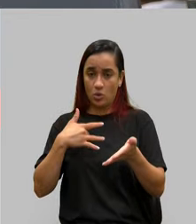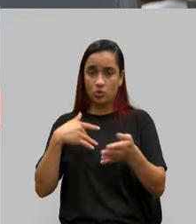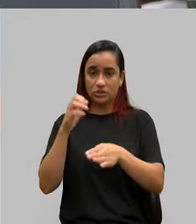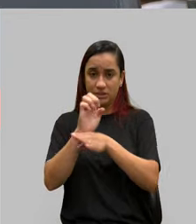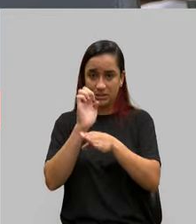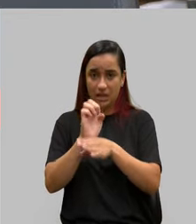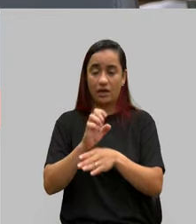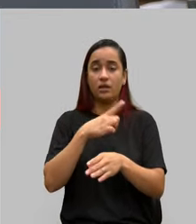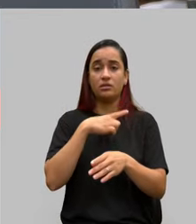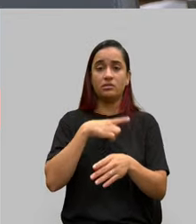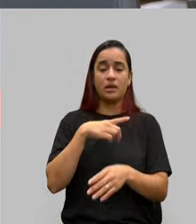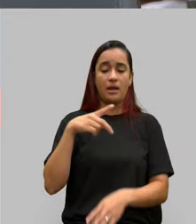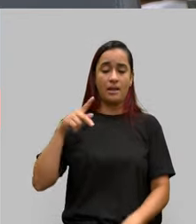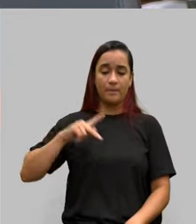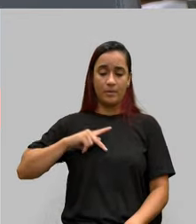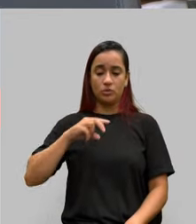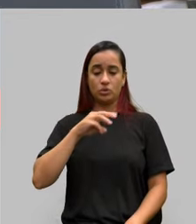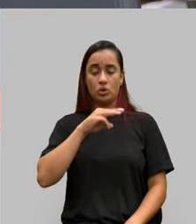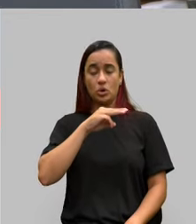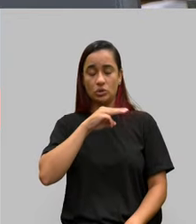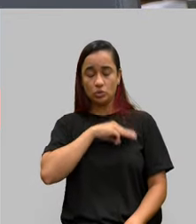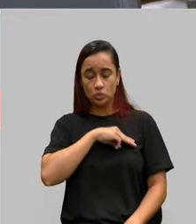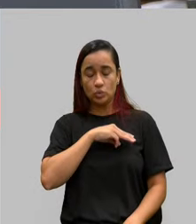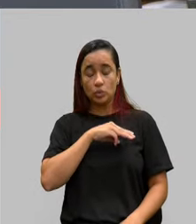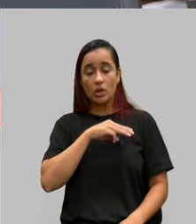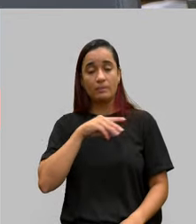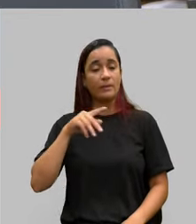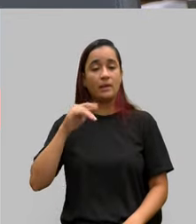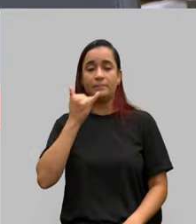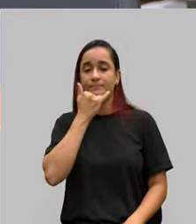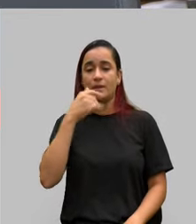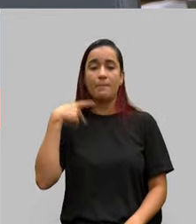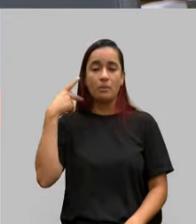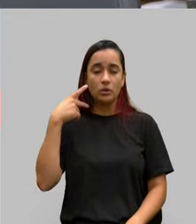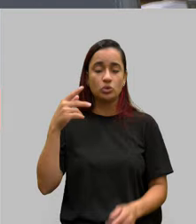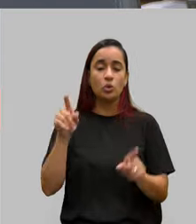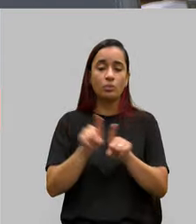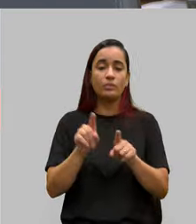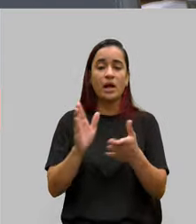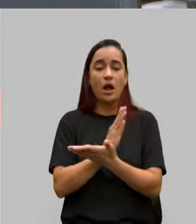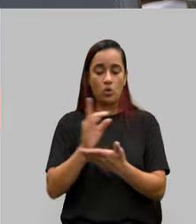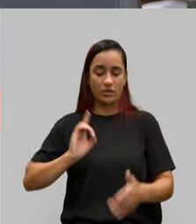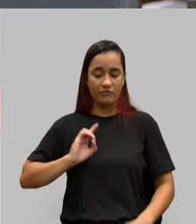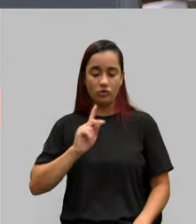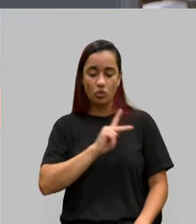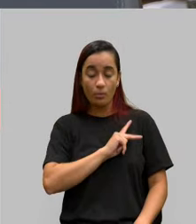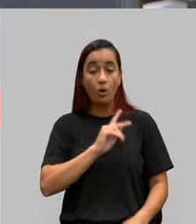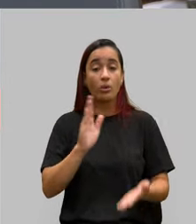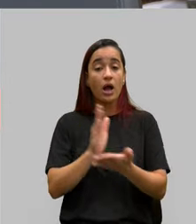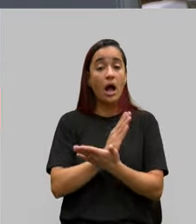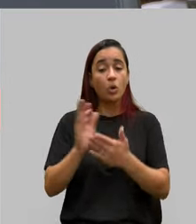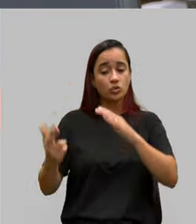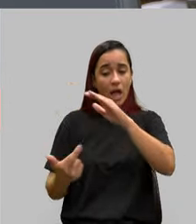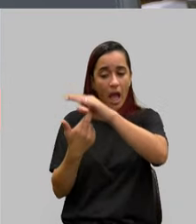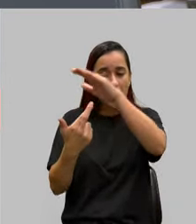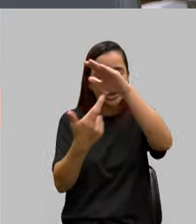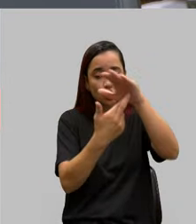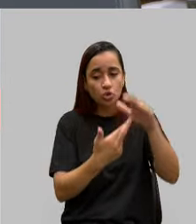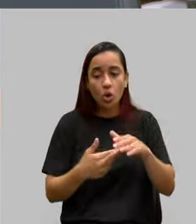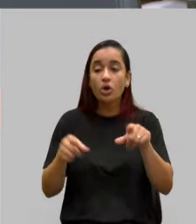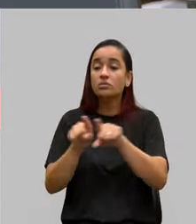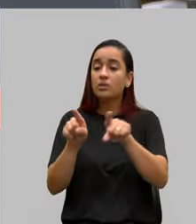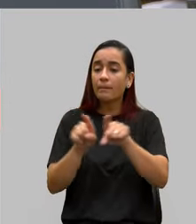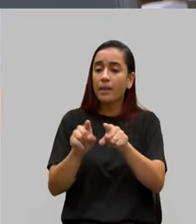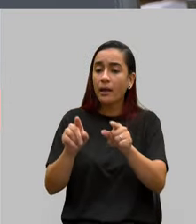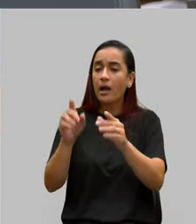da Justiça defensores públicos reitores várias aqui colegas e colegas pesquisadores né